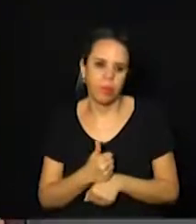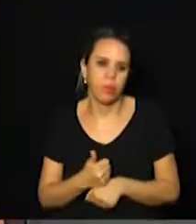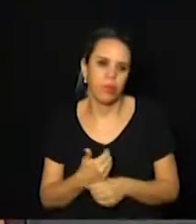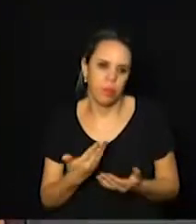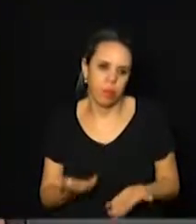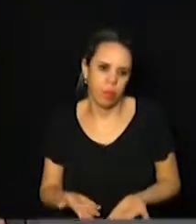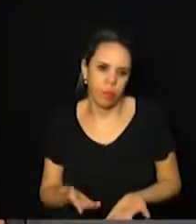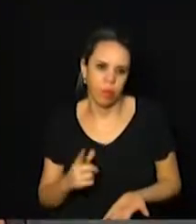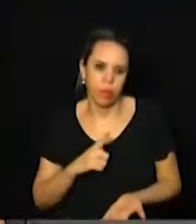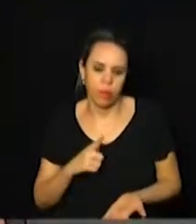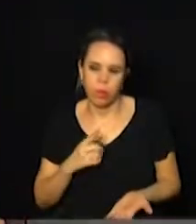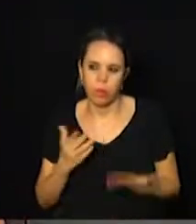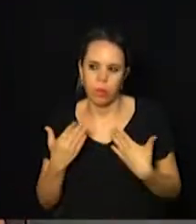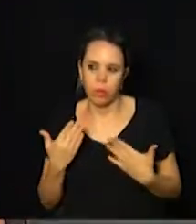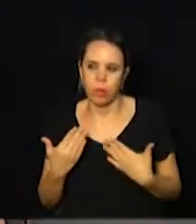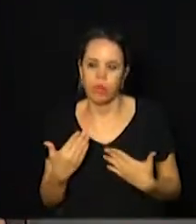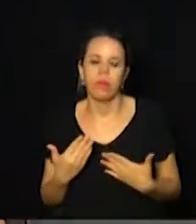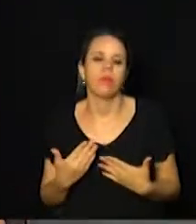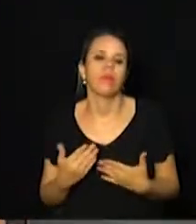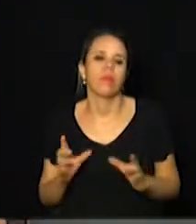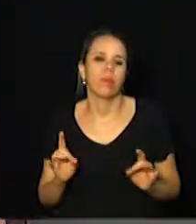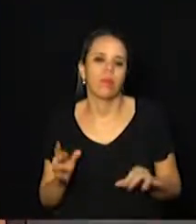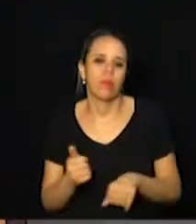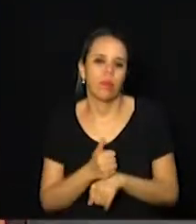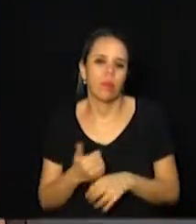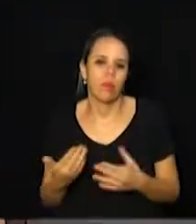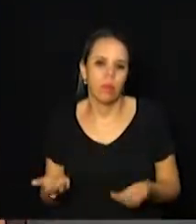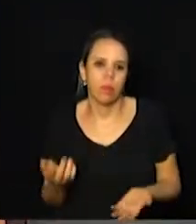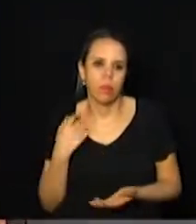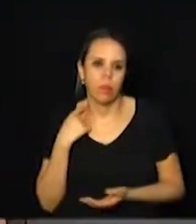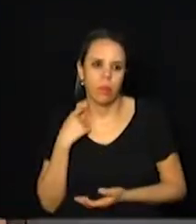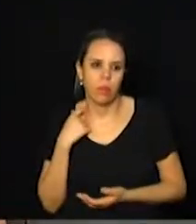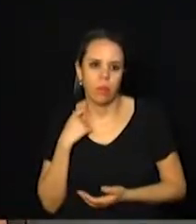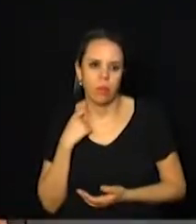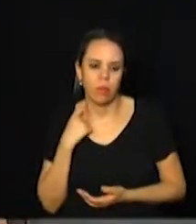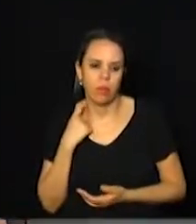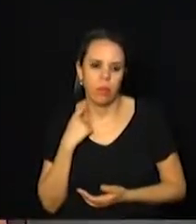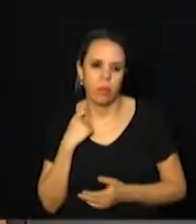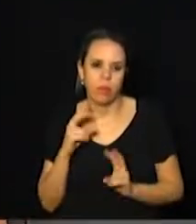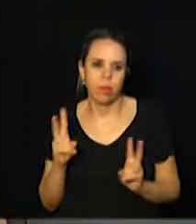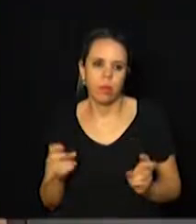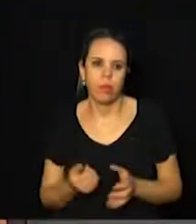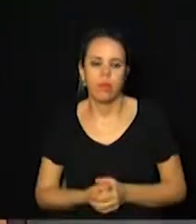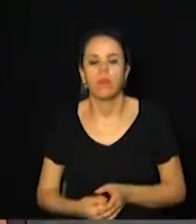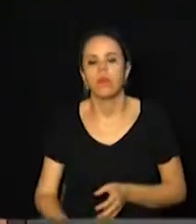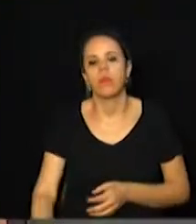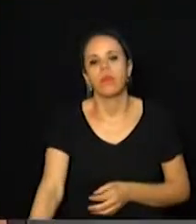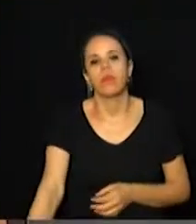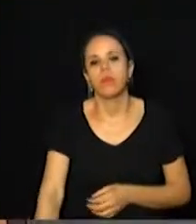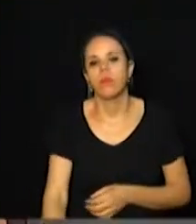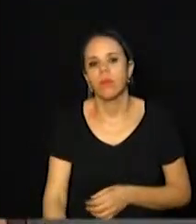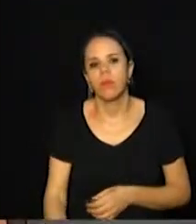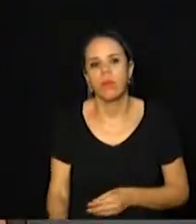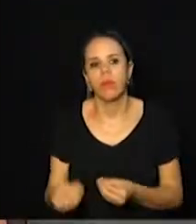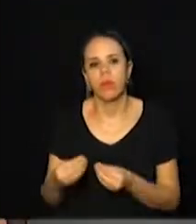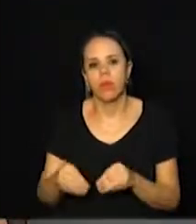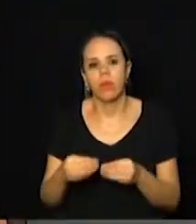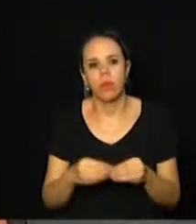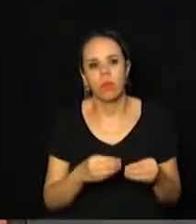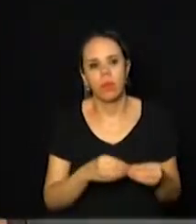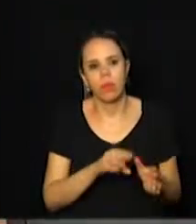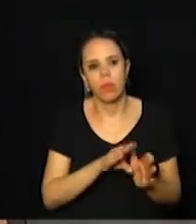que nós estamos aqui discutindo uma categoria específica mas que tá sob esses ataques de